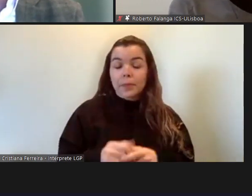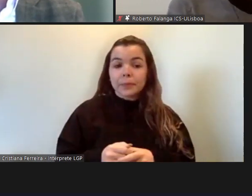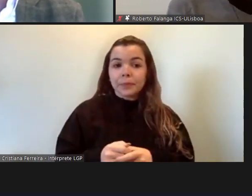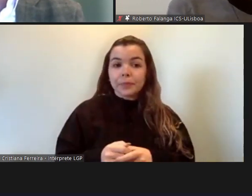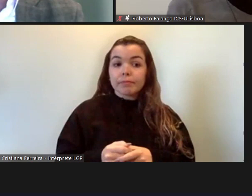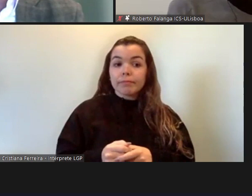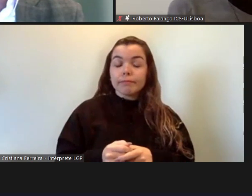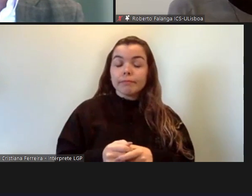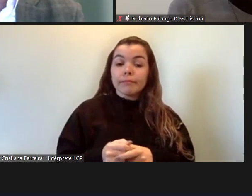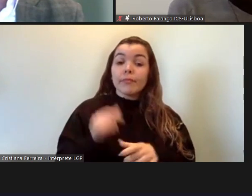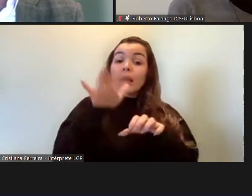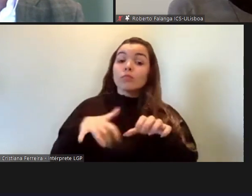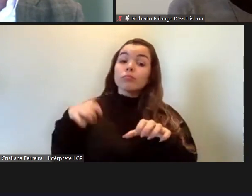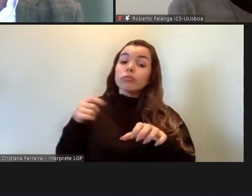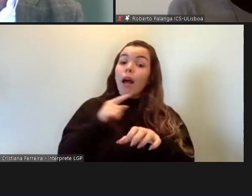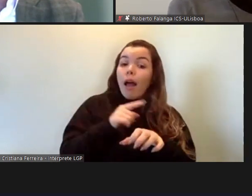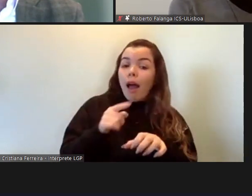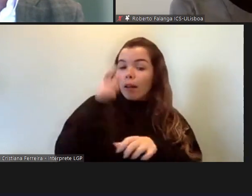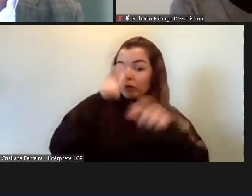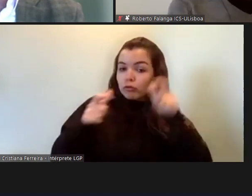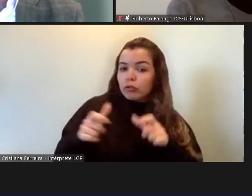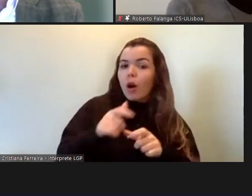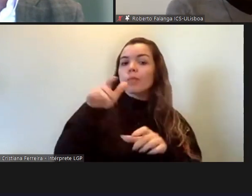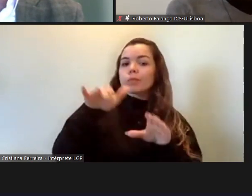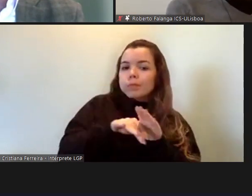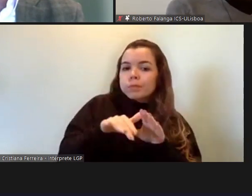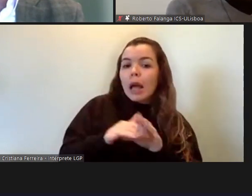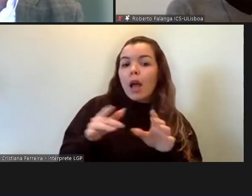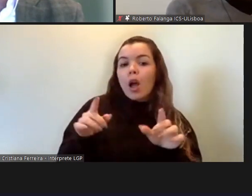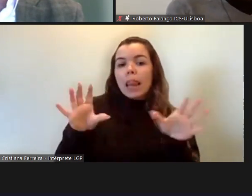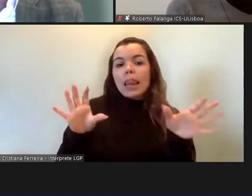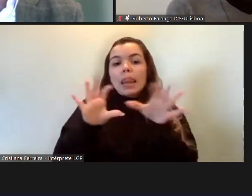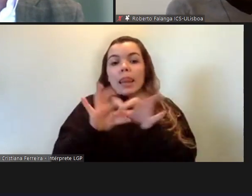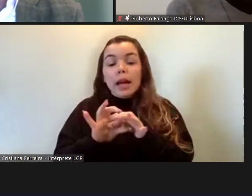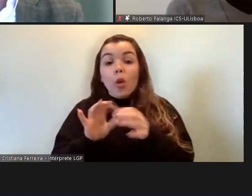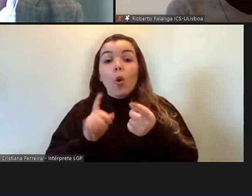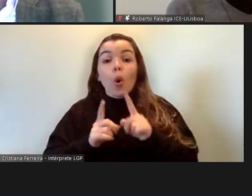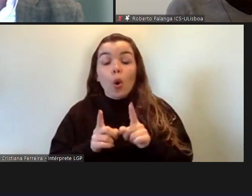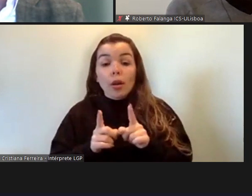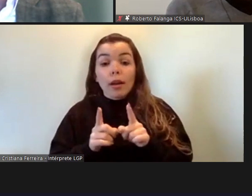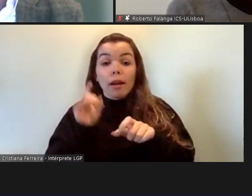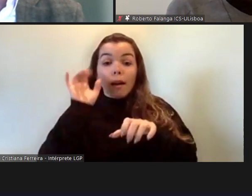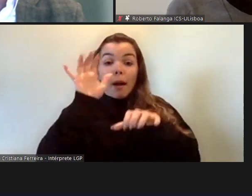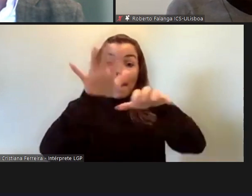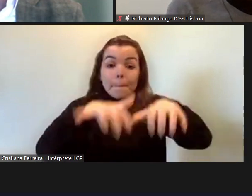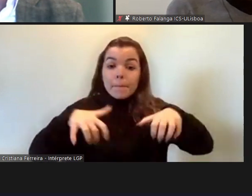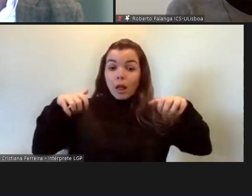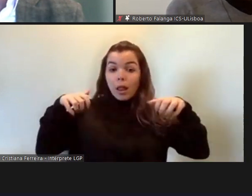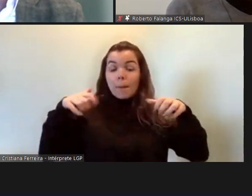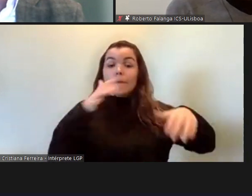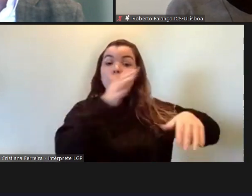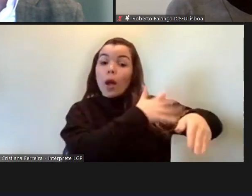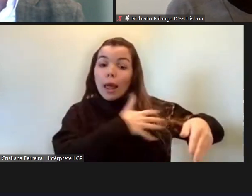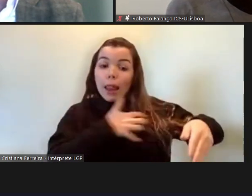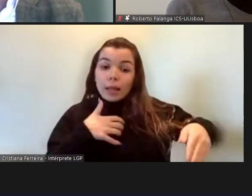estas Assembleias de Cidadãos estão ligadas ao Parlamento irlandês. Portanto, aquilo que